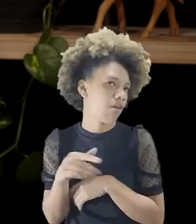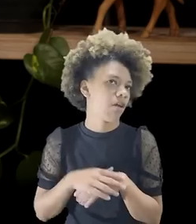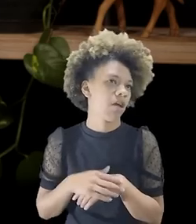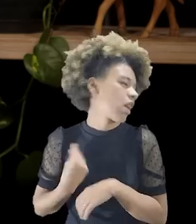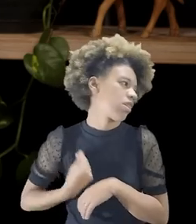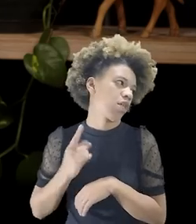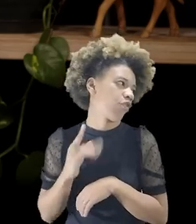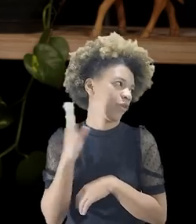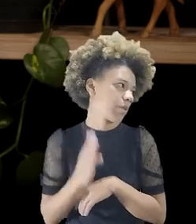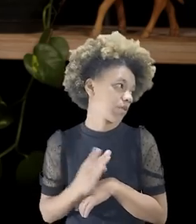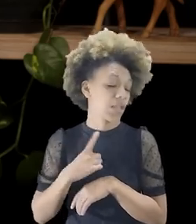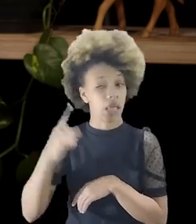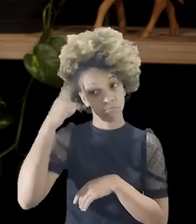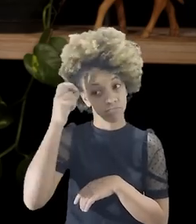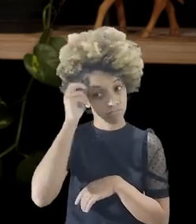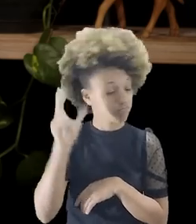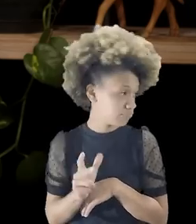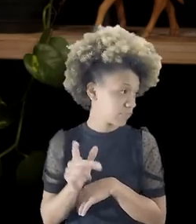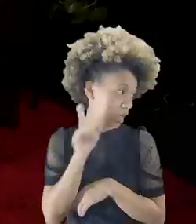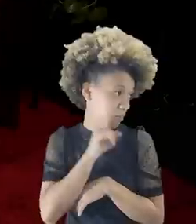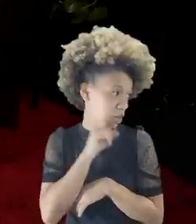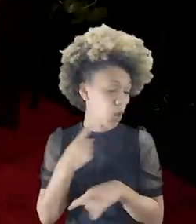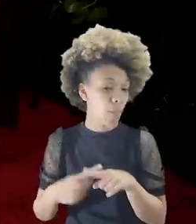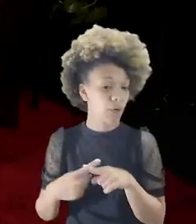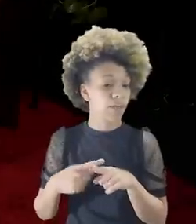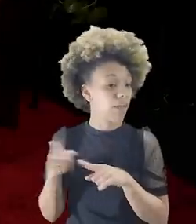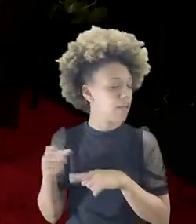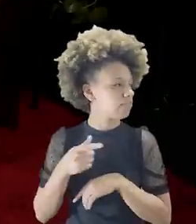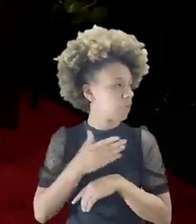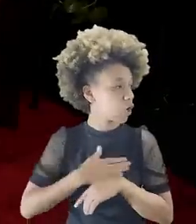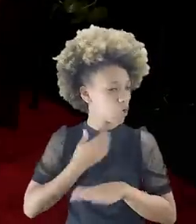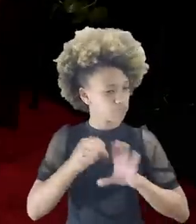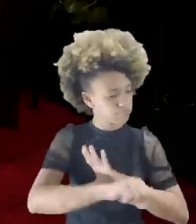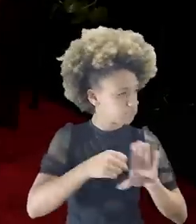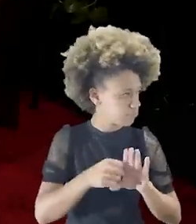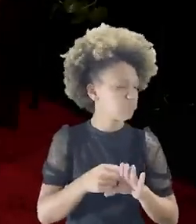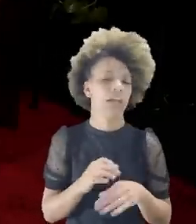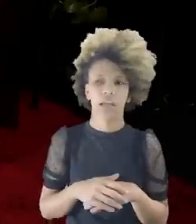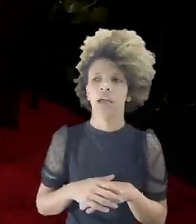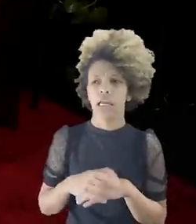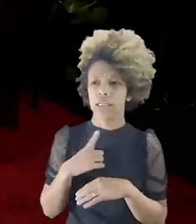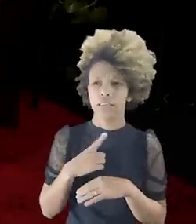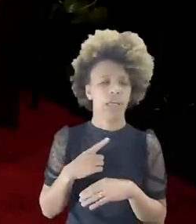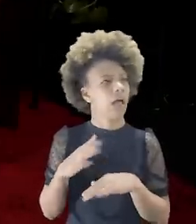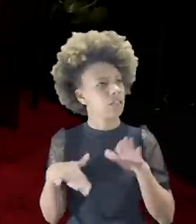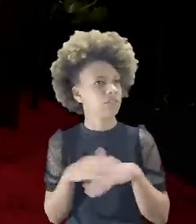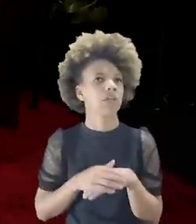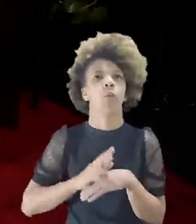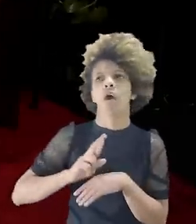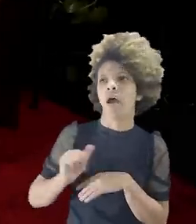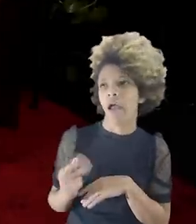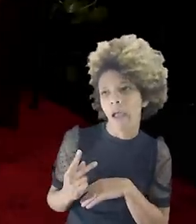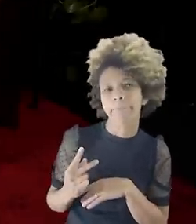ele não mora no Brasil ele tem a cabeça da cultura americana por ele ser um cara do basquete vocês tem isso a gente escutam tipo